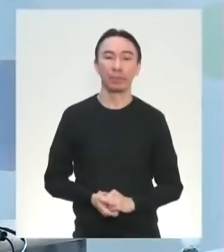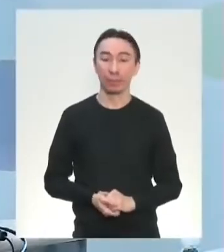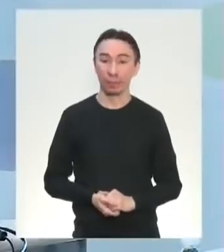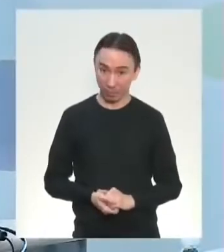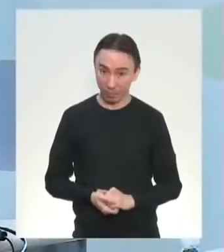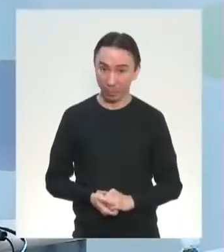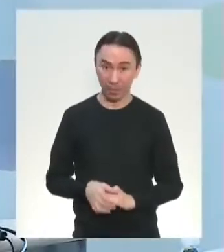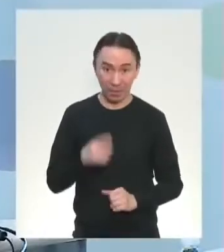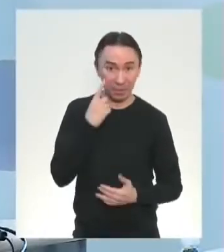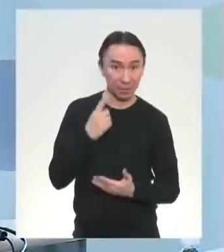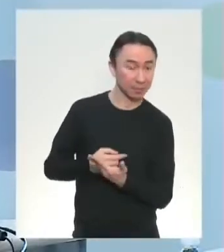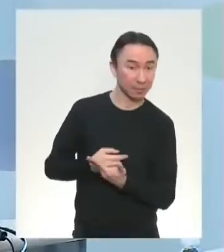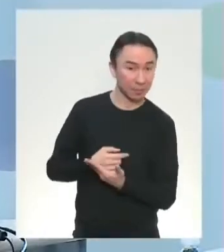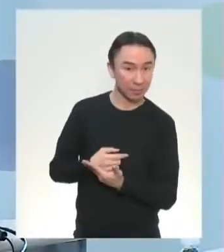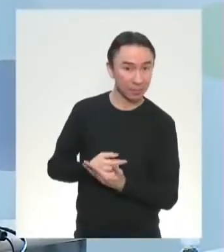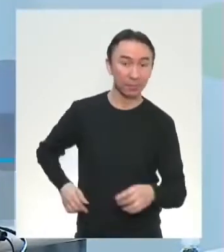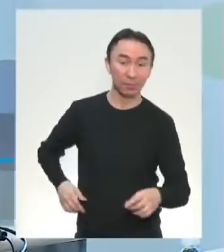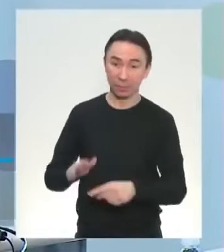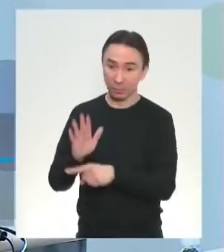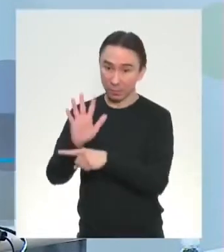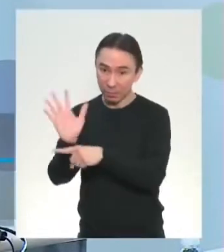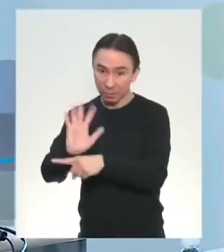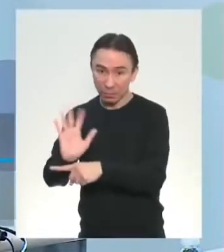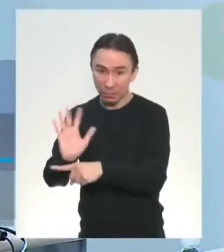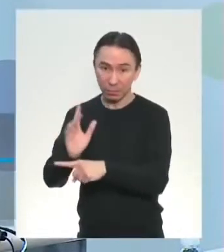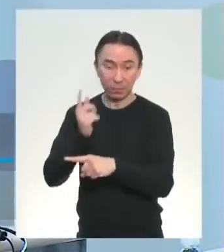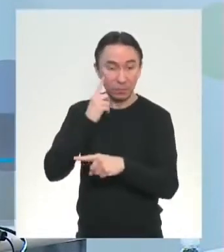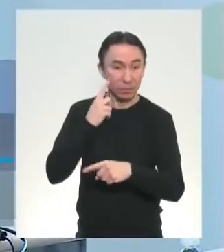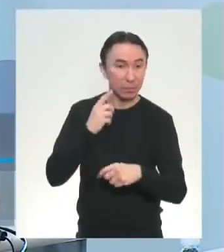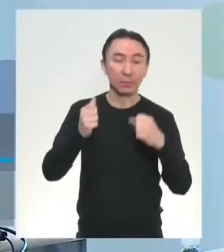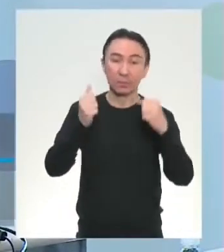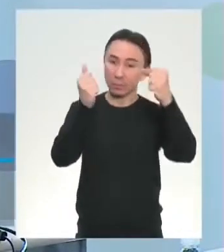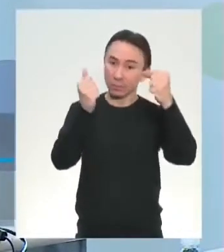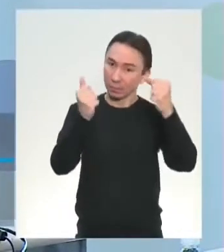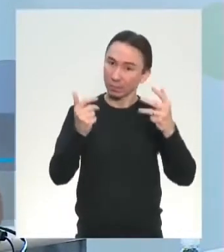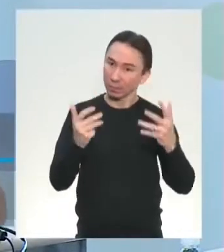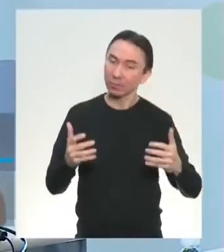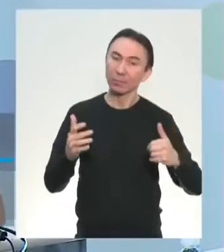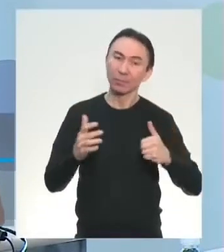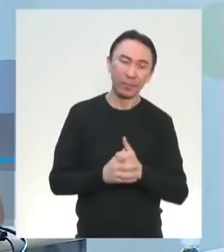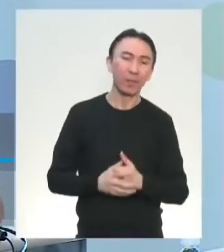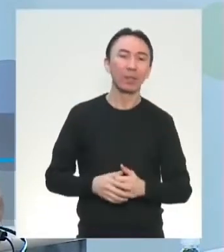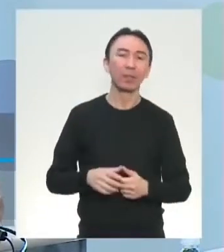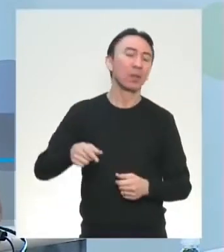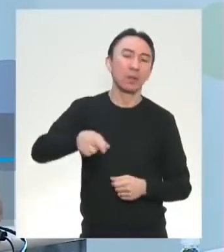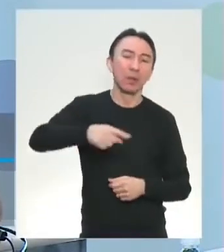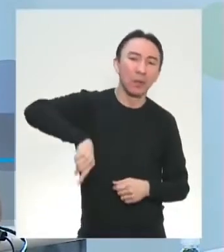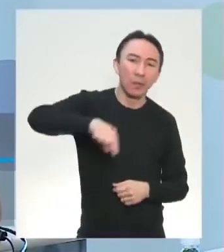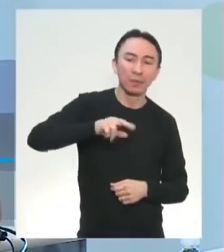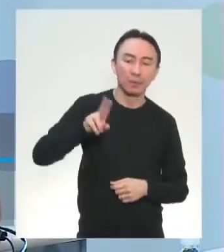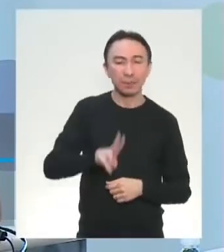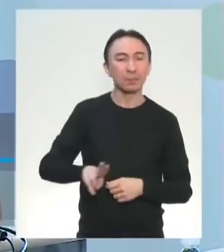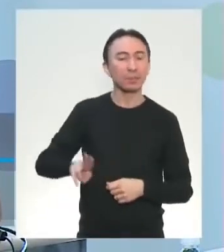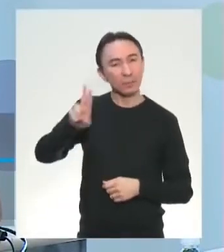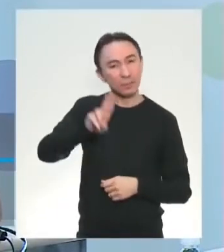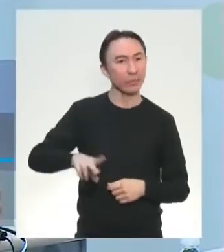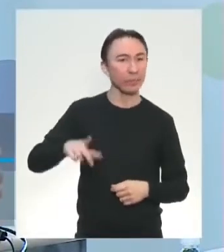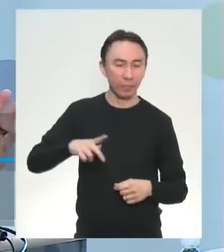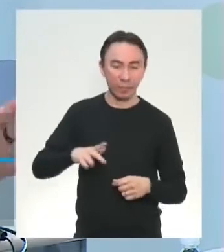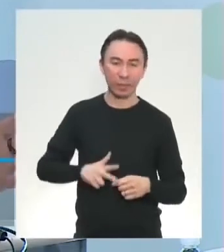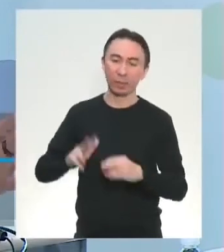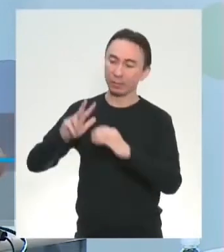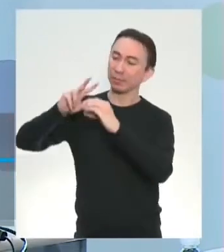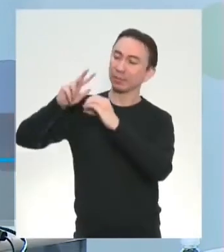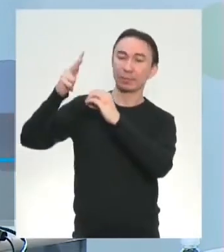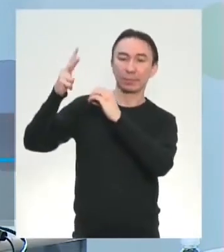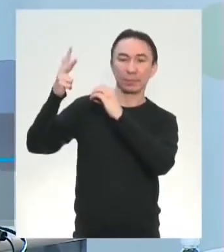Bom, é isso aí, né? Então o vídeo aí deixou bem claro, né, como nós utilizamos no nosso cotidiano, né, o funcionamento dos satélites, né,